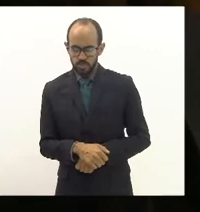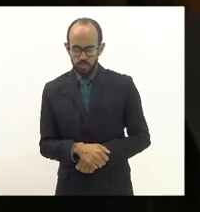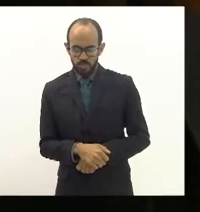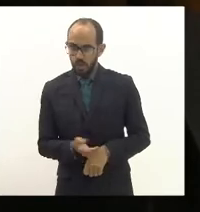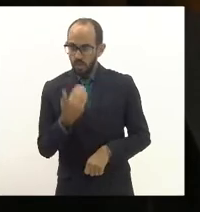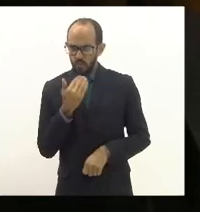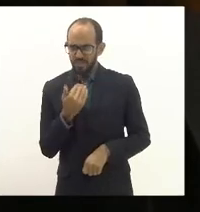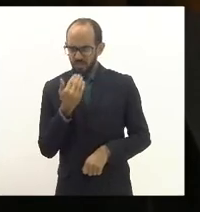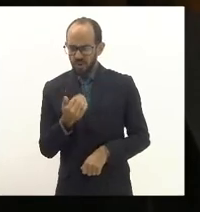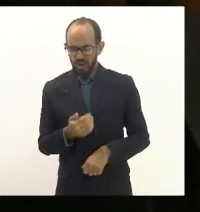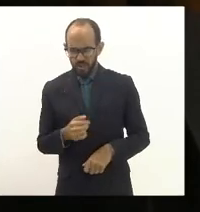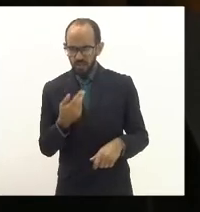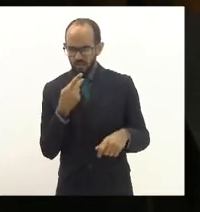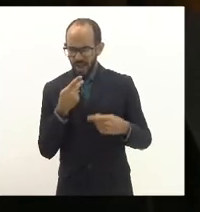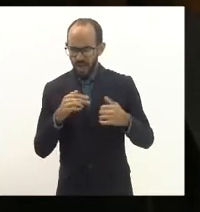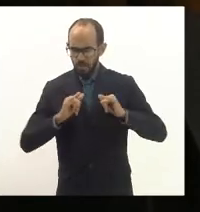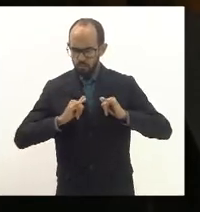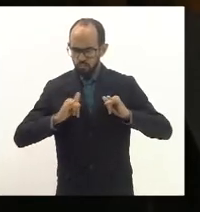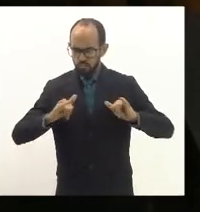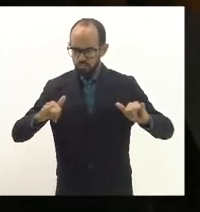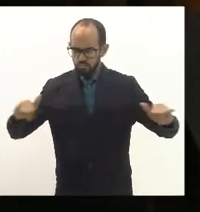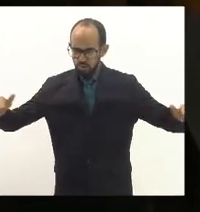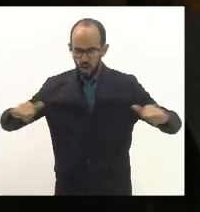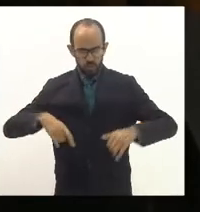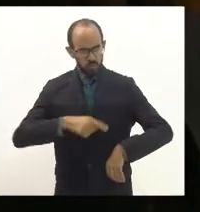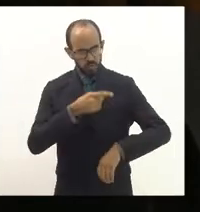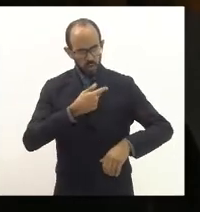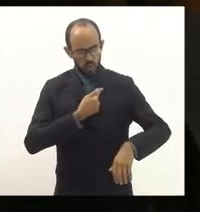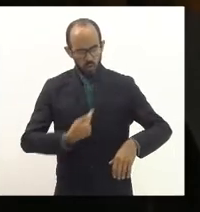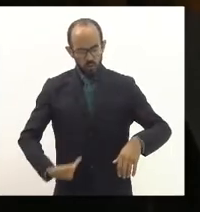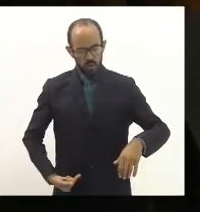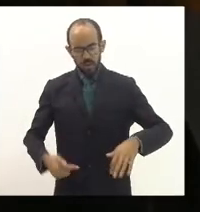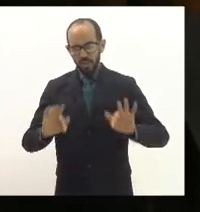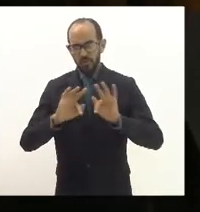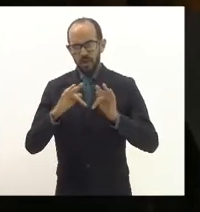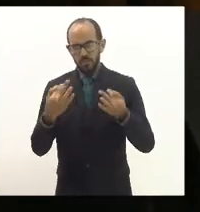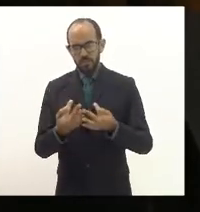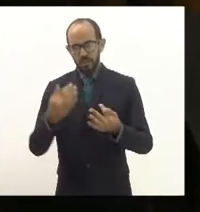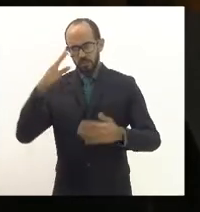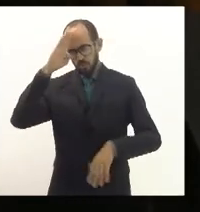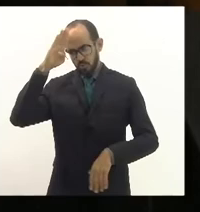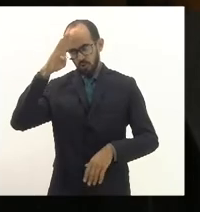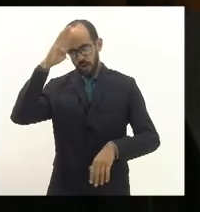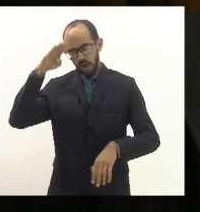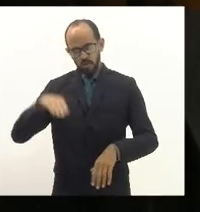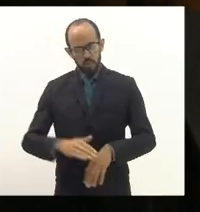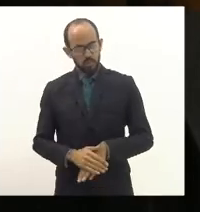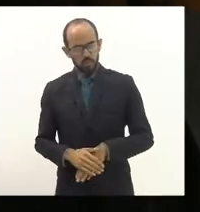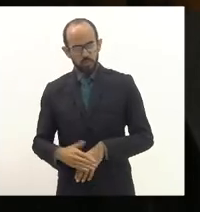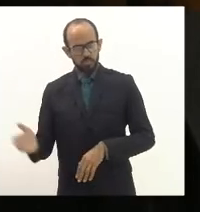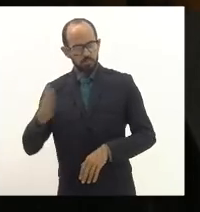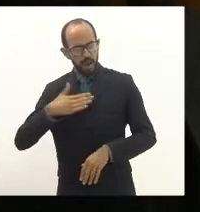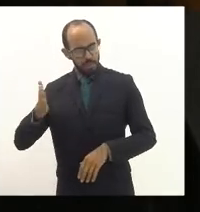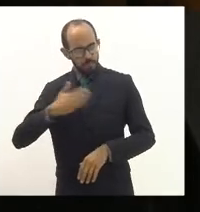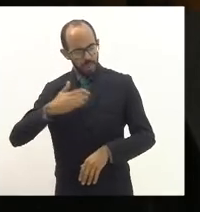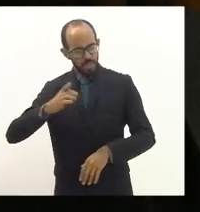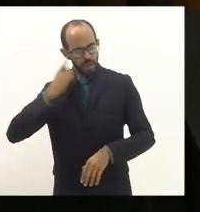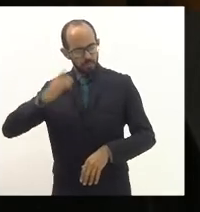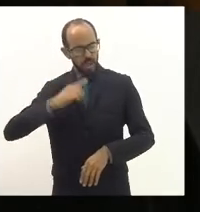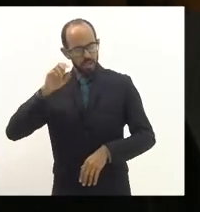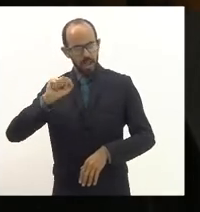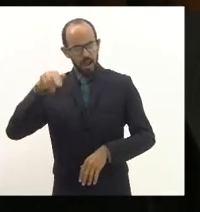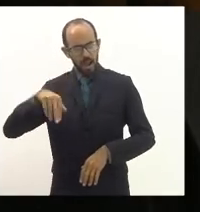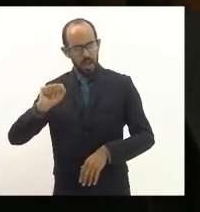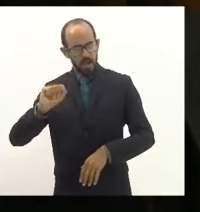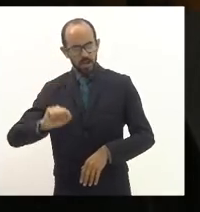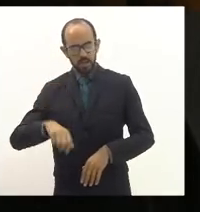para muitos que o senhor é o governador da família Bolsonaro. Para cima da deputada Alana Passos,